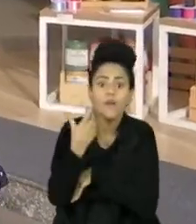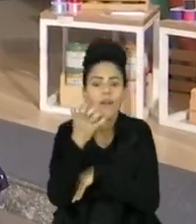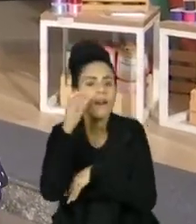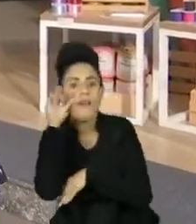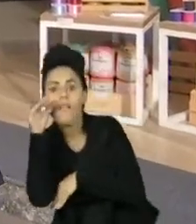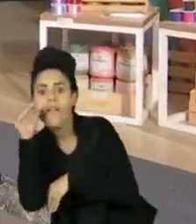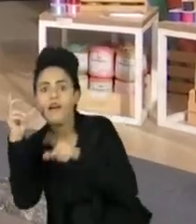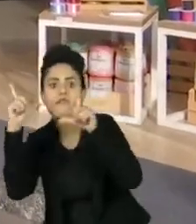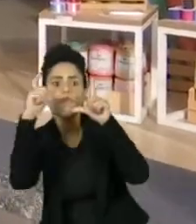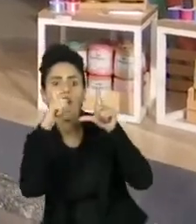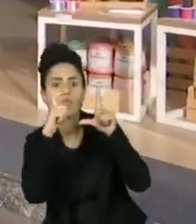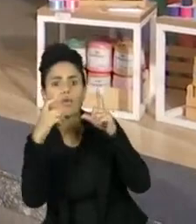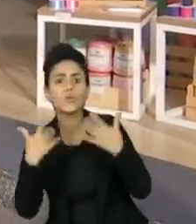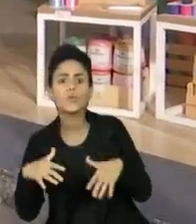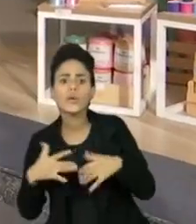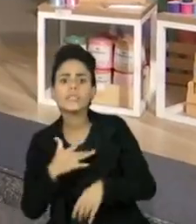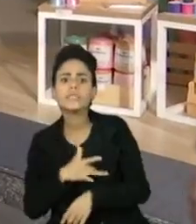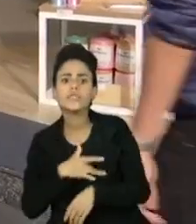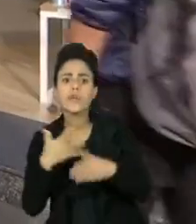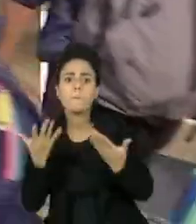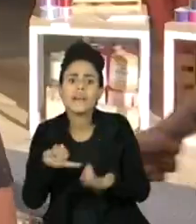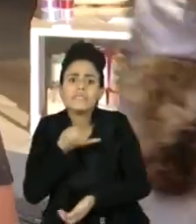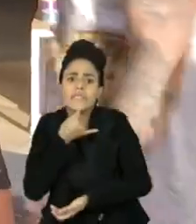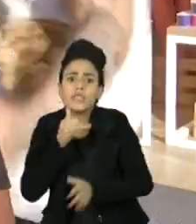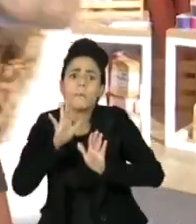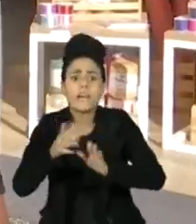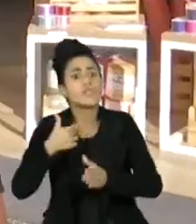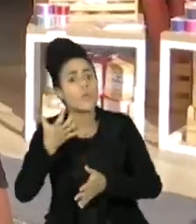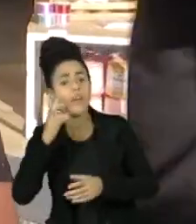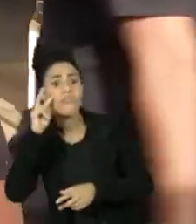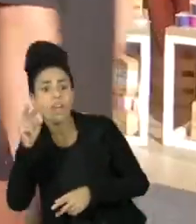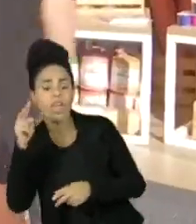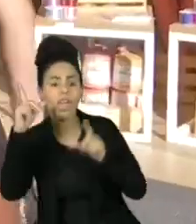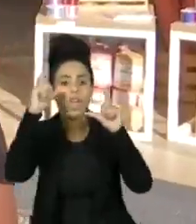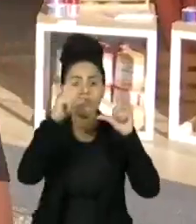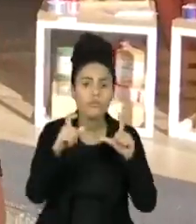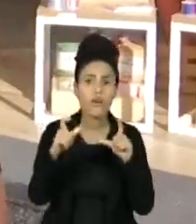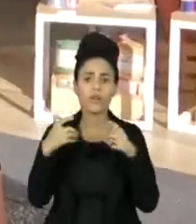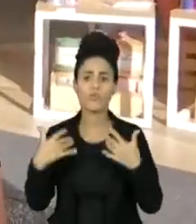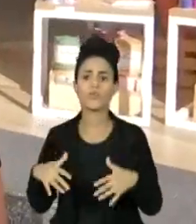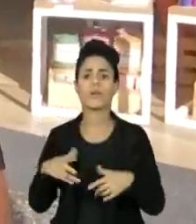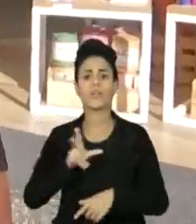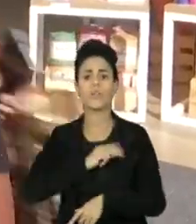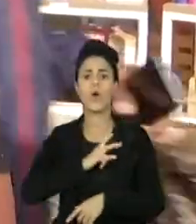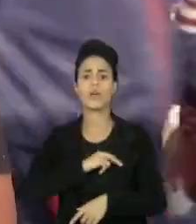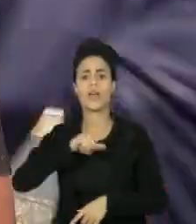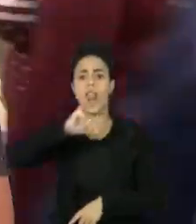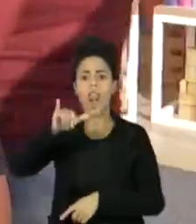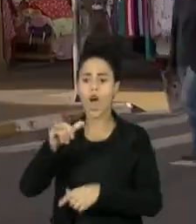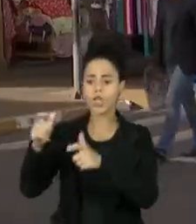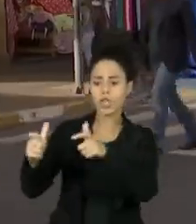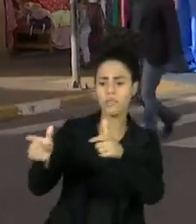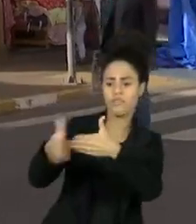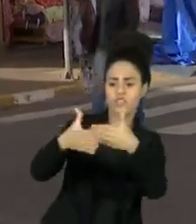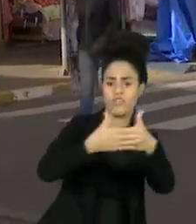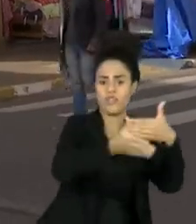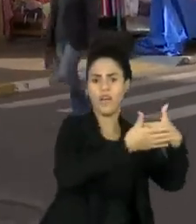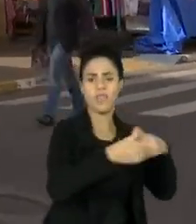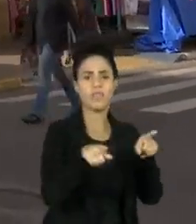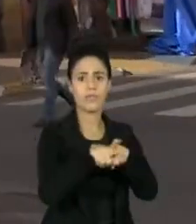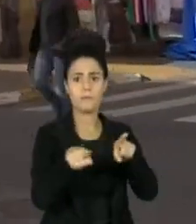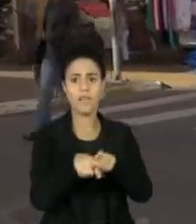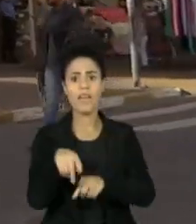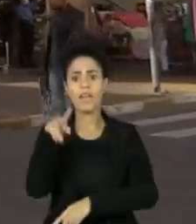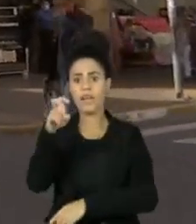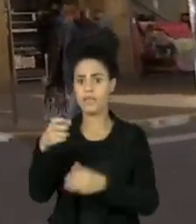algo muito triste e lamentável que está acontecendo no momento aqui no centro. É judiação das outras lojas que estão fechadas também no momento, né? Nesta quinta, as